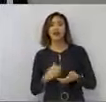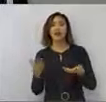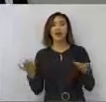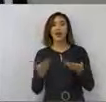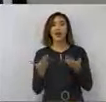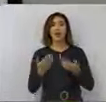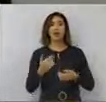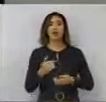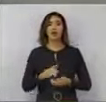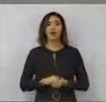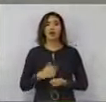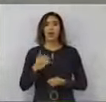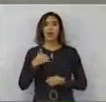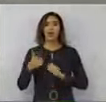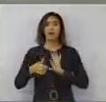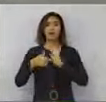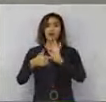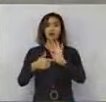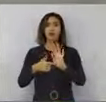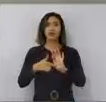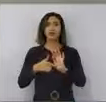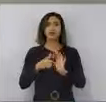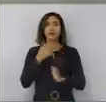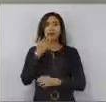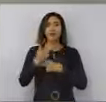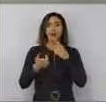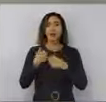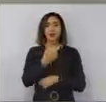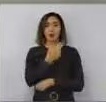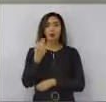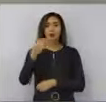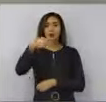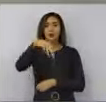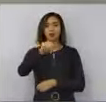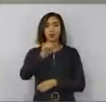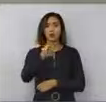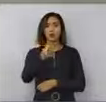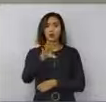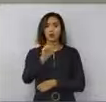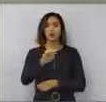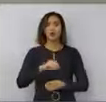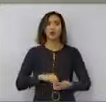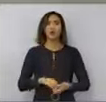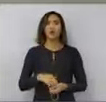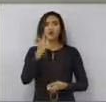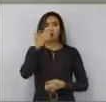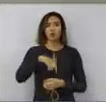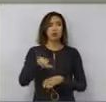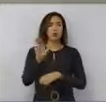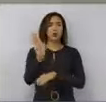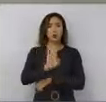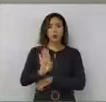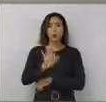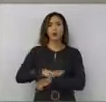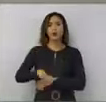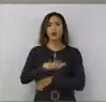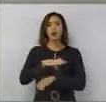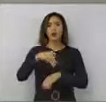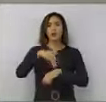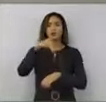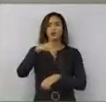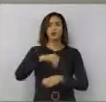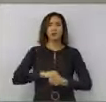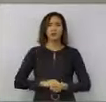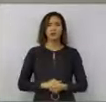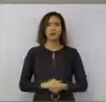pouquinho o comando da apresentação, tá? Para quem não me conhece, meu nome é Mauro Renan. Eu sou biólogo, mestre em